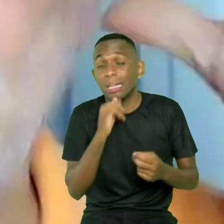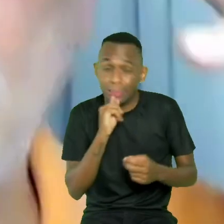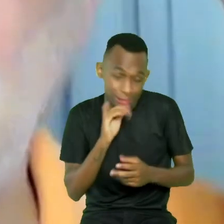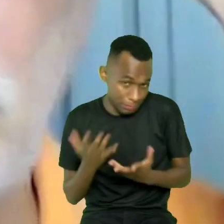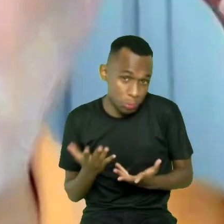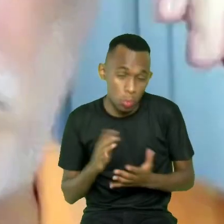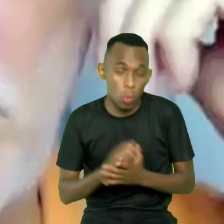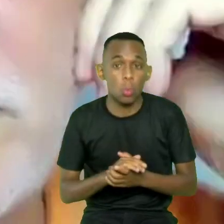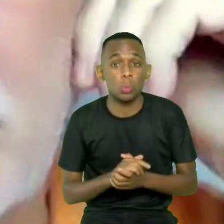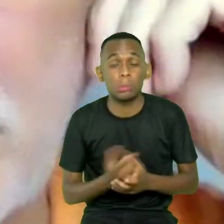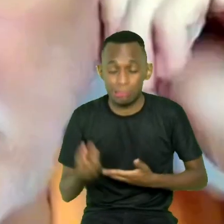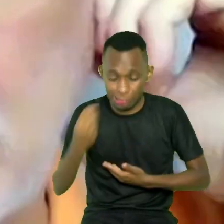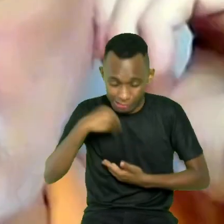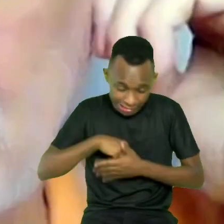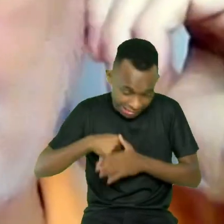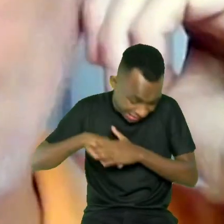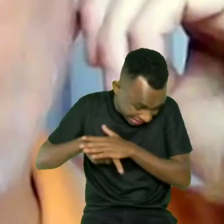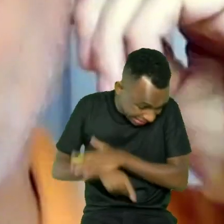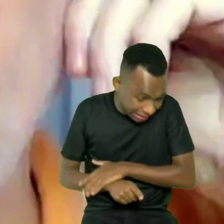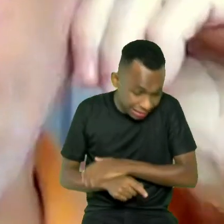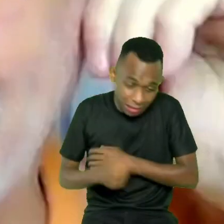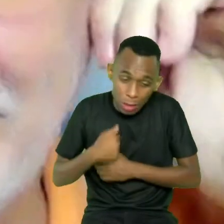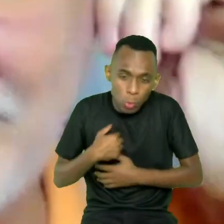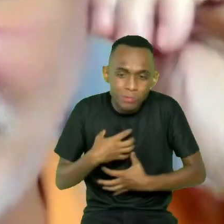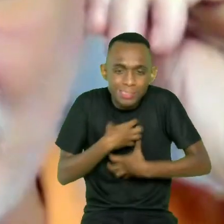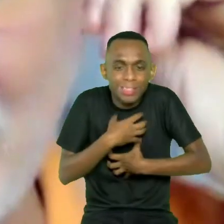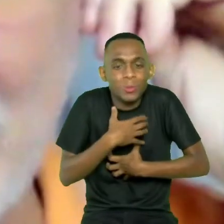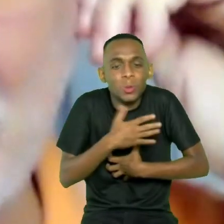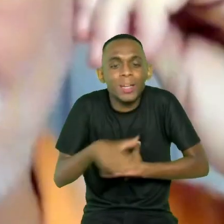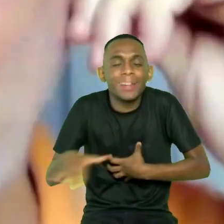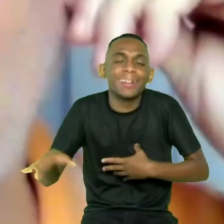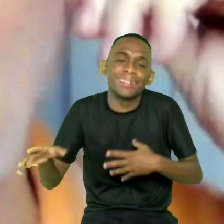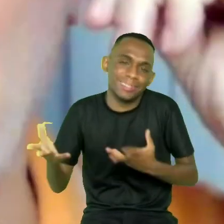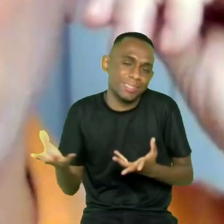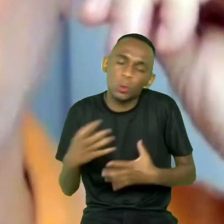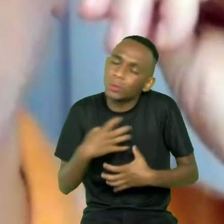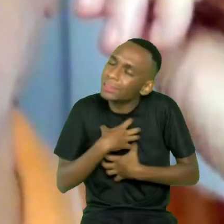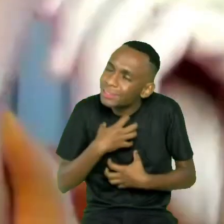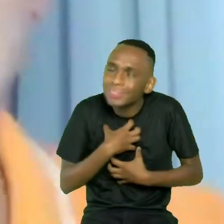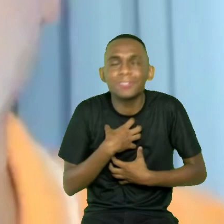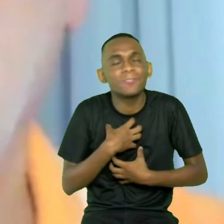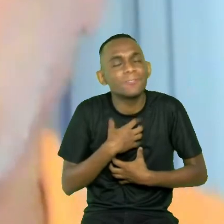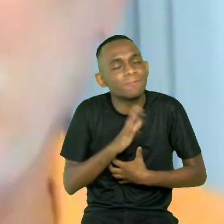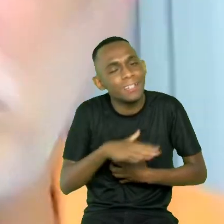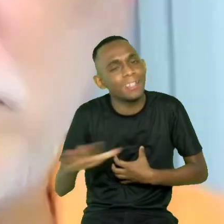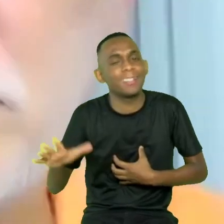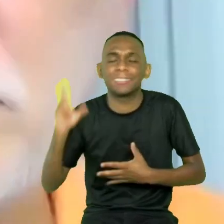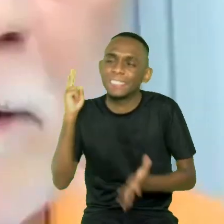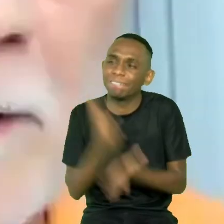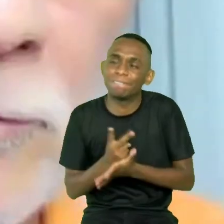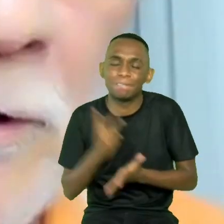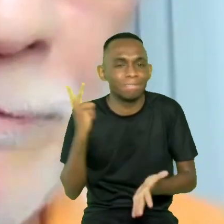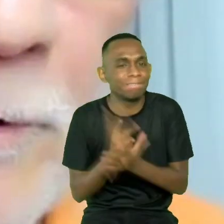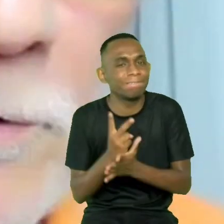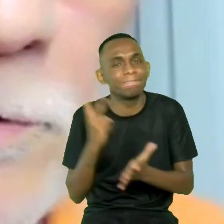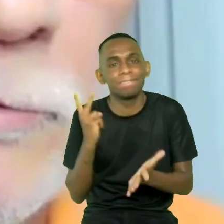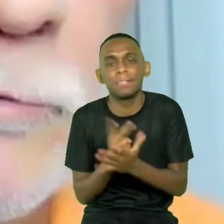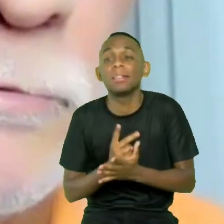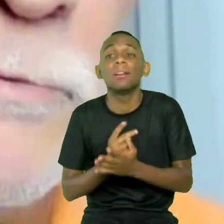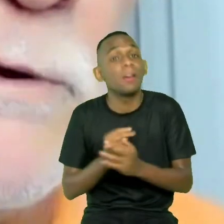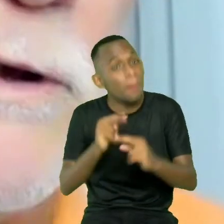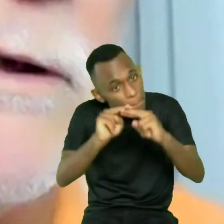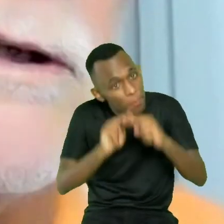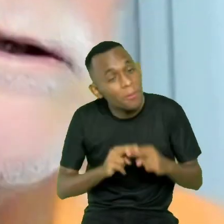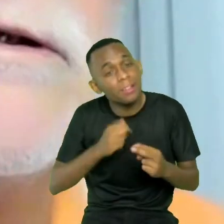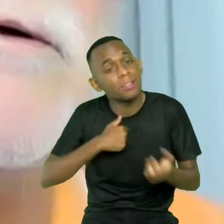no fundo, eu nunca deixei de ser criança, né? Então, e isso se traduz na minha literatura